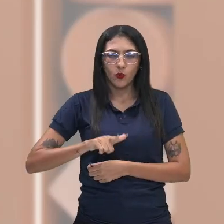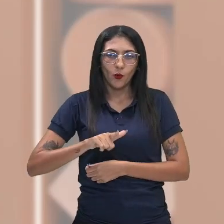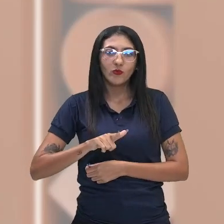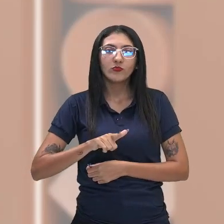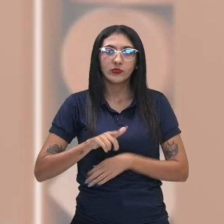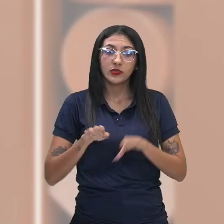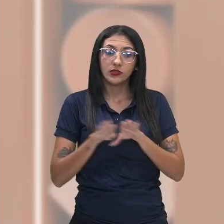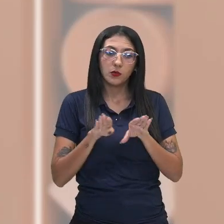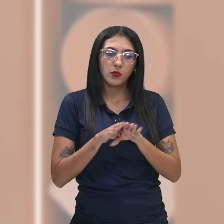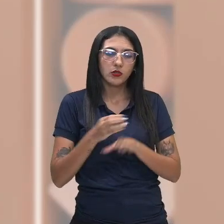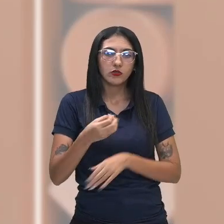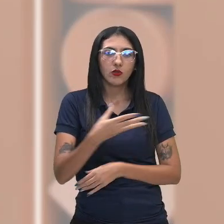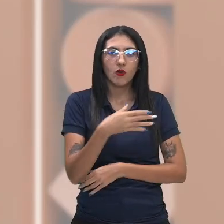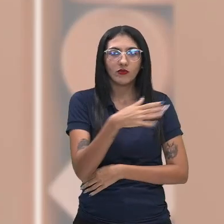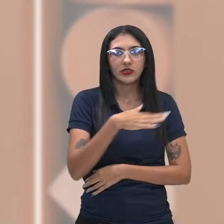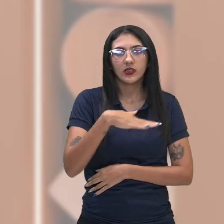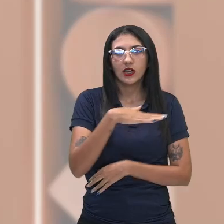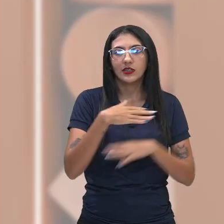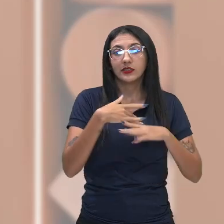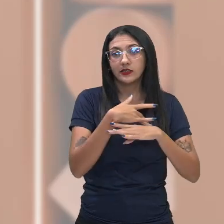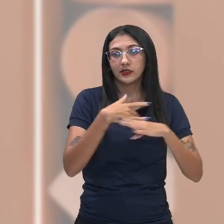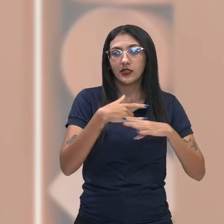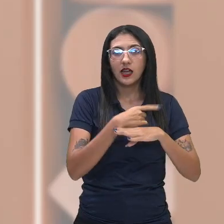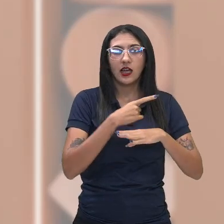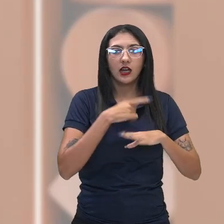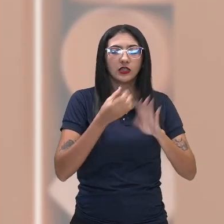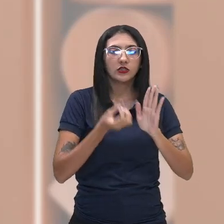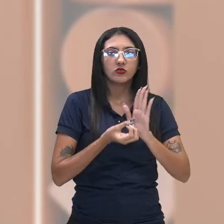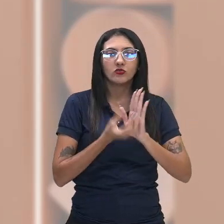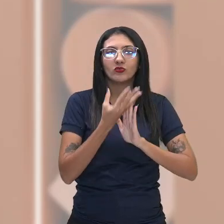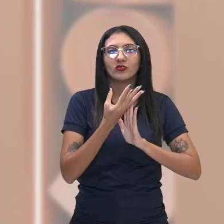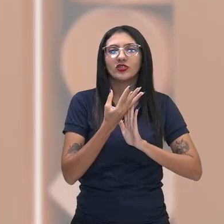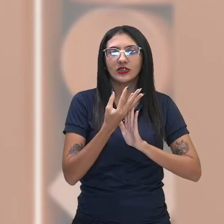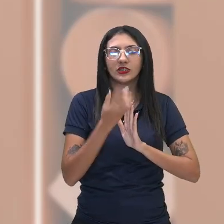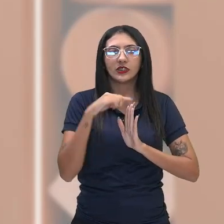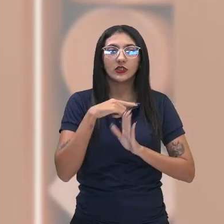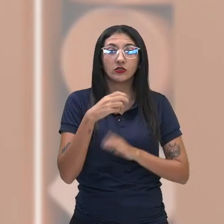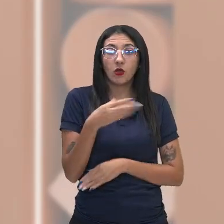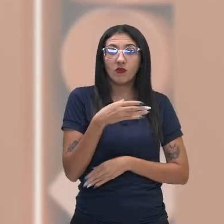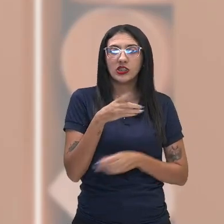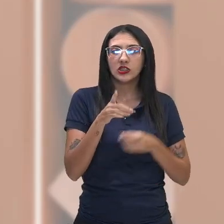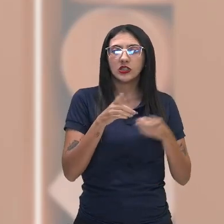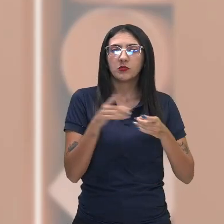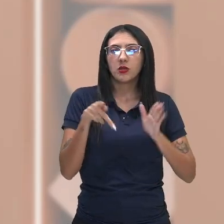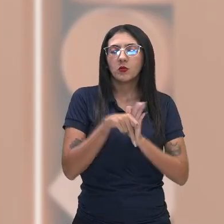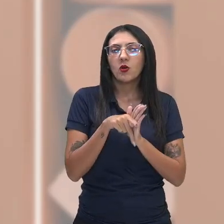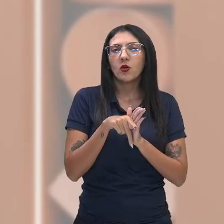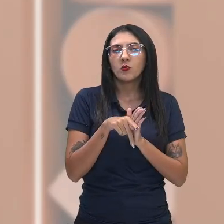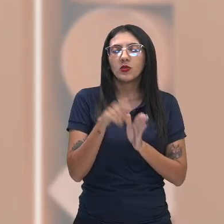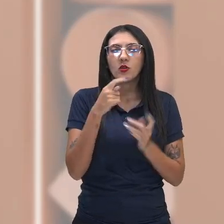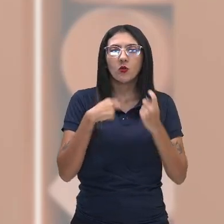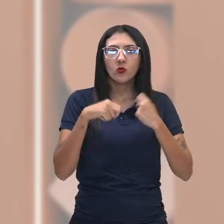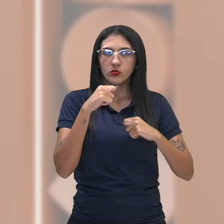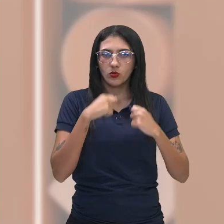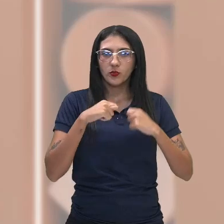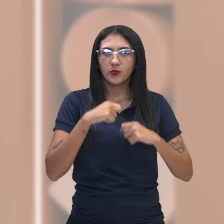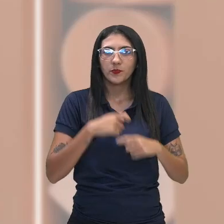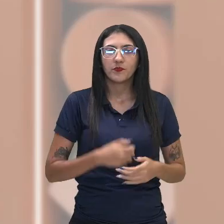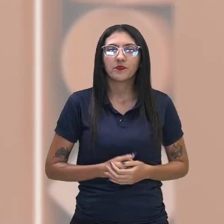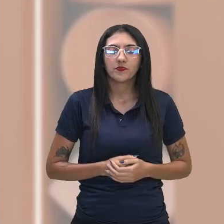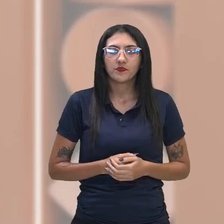agora, né, fundadas a partir dessa nova dinâmica comercial que vai se estabelecer nesse momento. Então, de